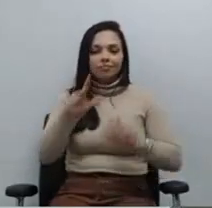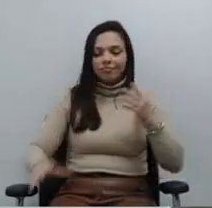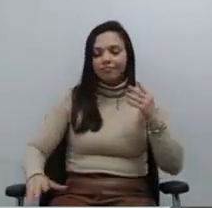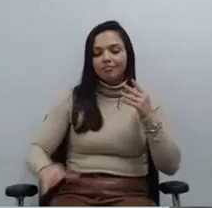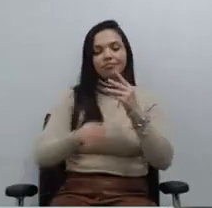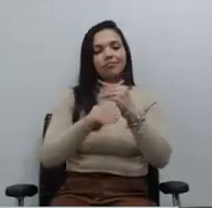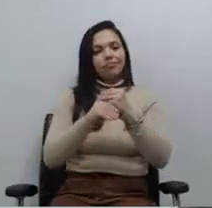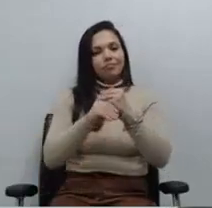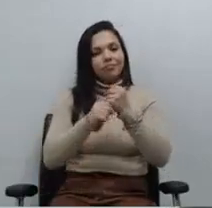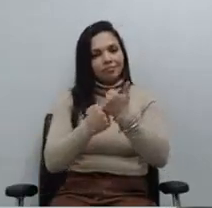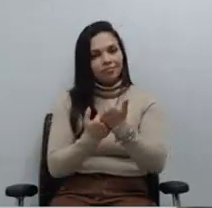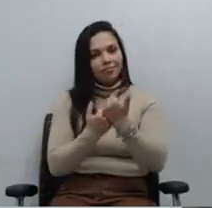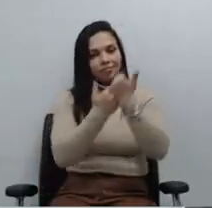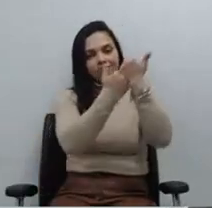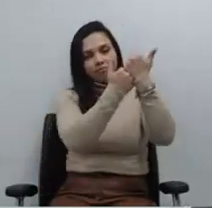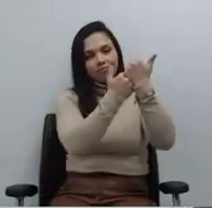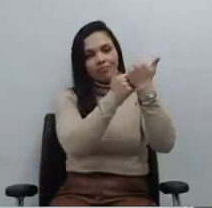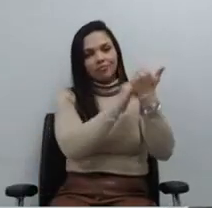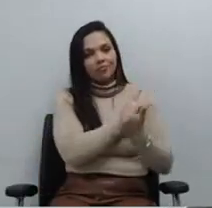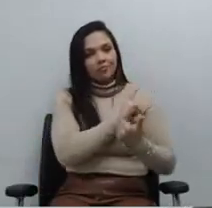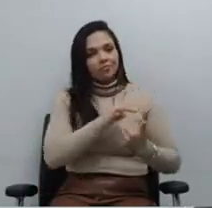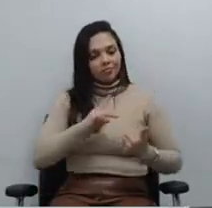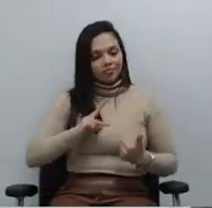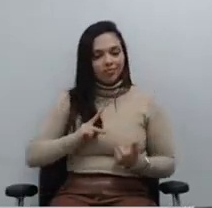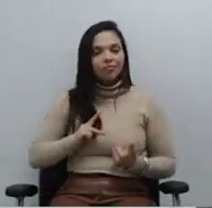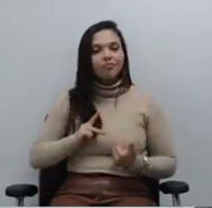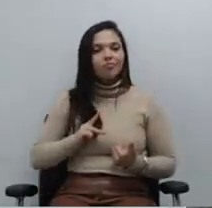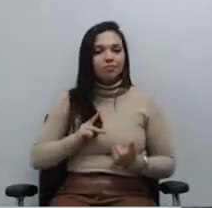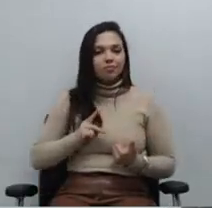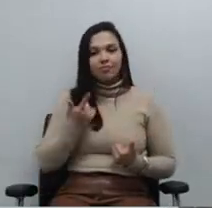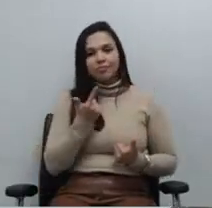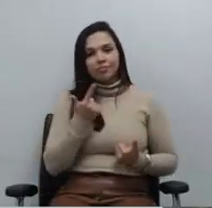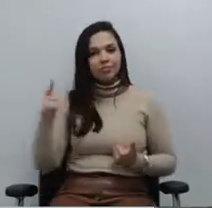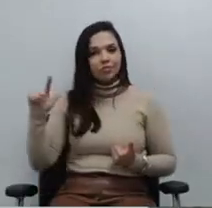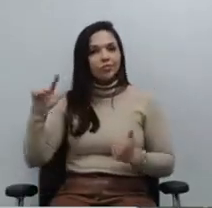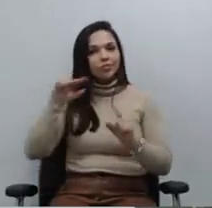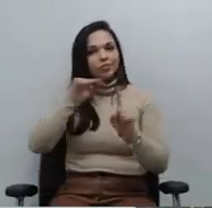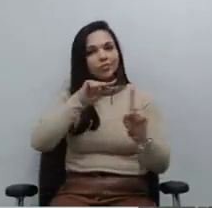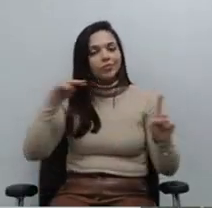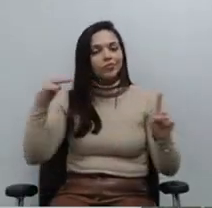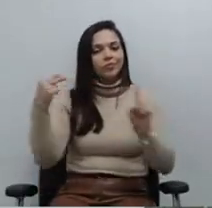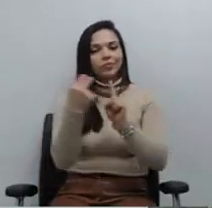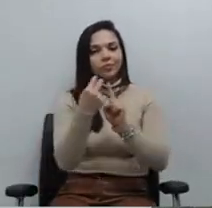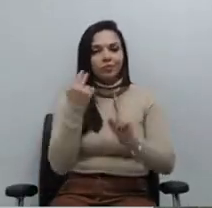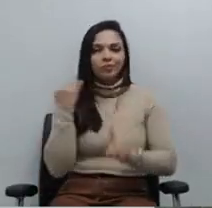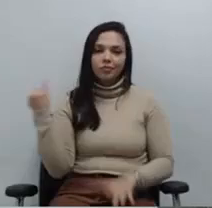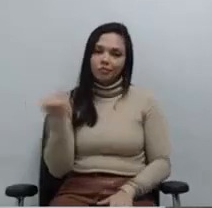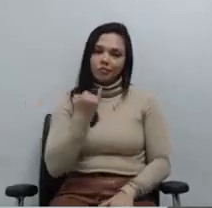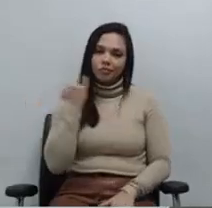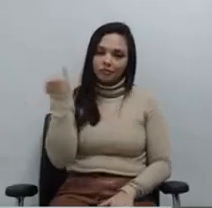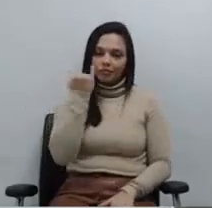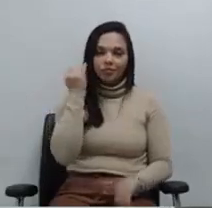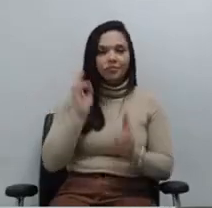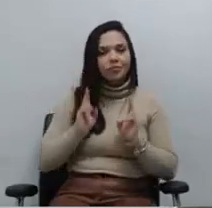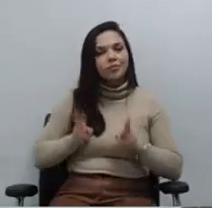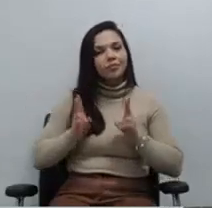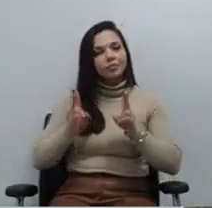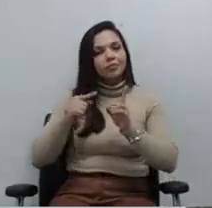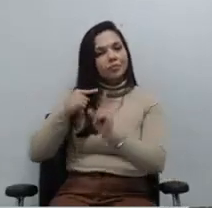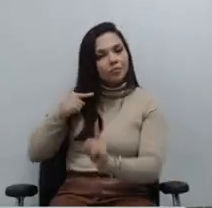na equipe toda da Defensoria Pública uma outra vertente, uma outra visão. É sempre importante que as pessoas somem numa gestão.